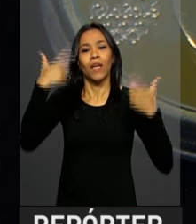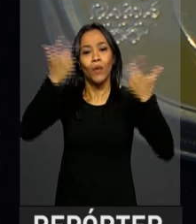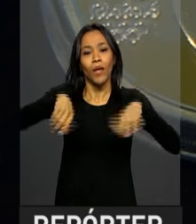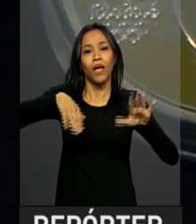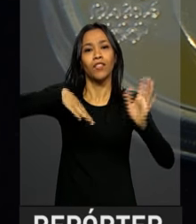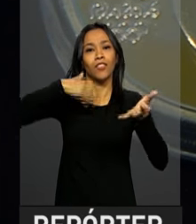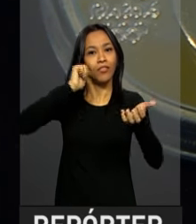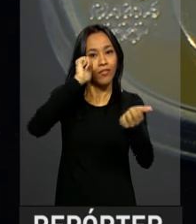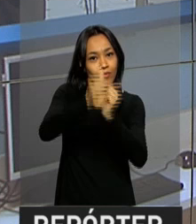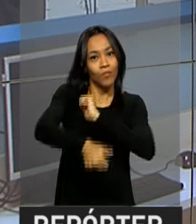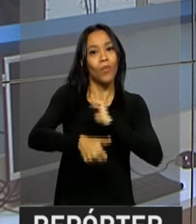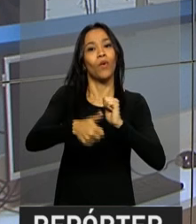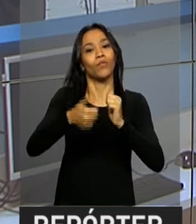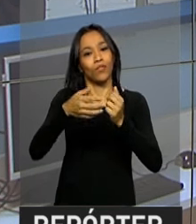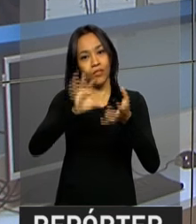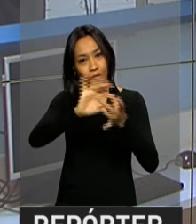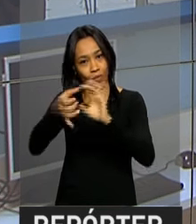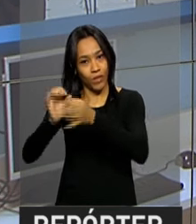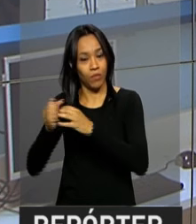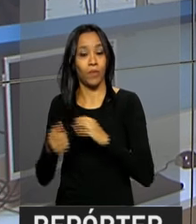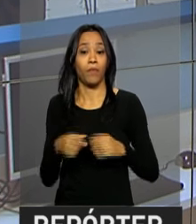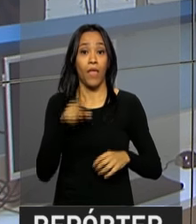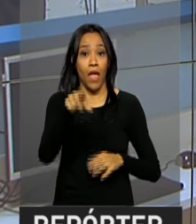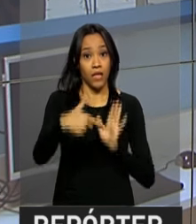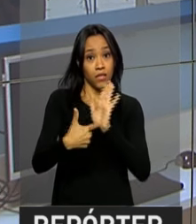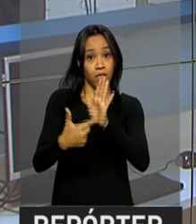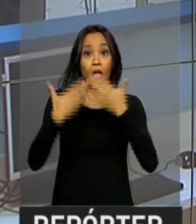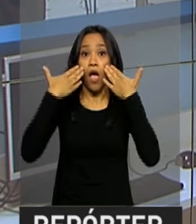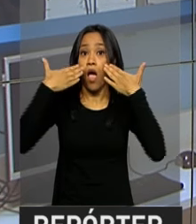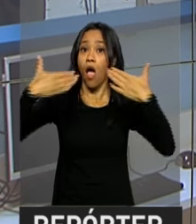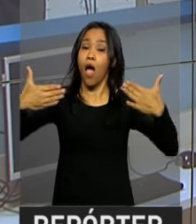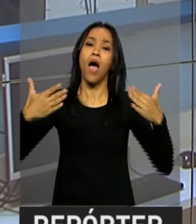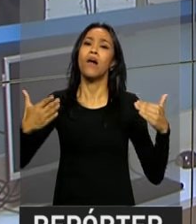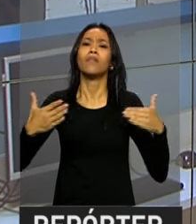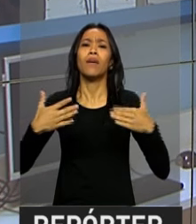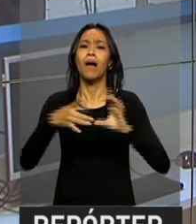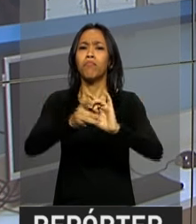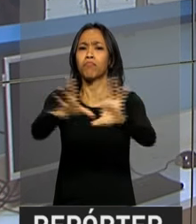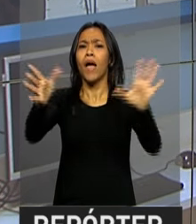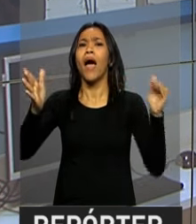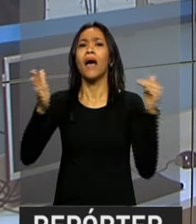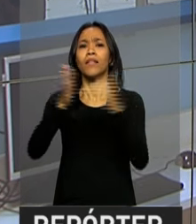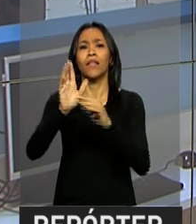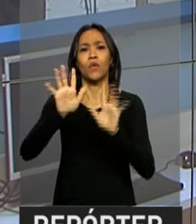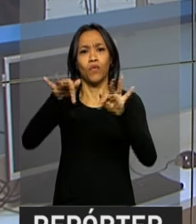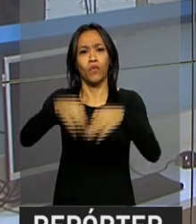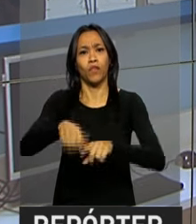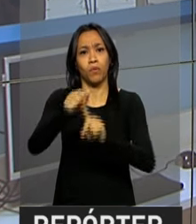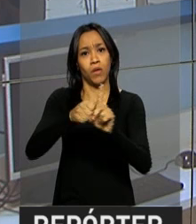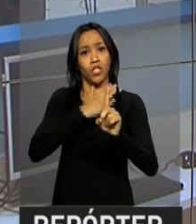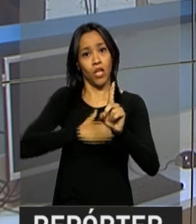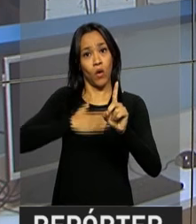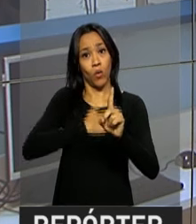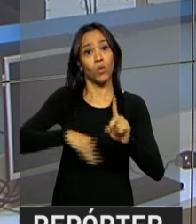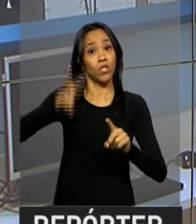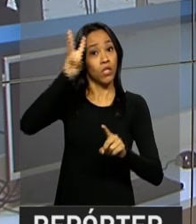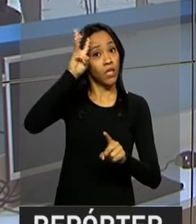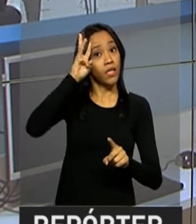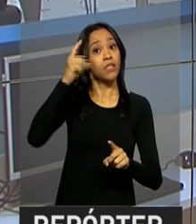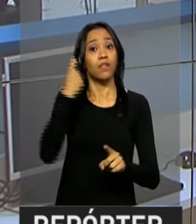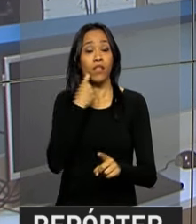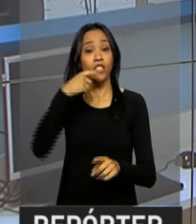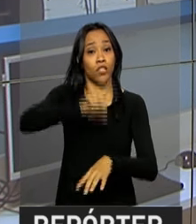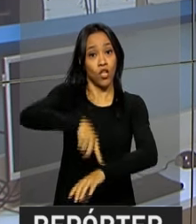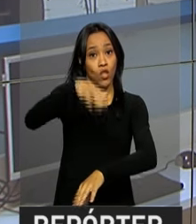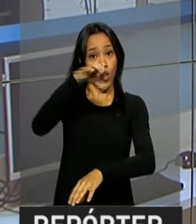esportes olímpicos essa exposição fica aberta ao público até o fim de agosto de terça a sexta de 9 da